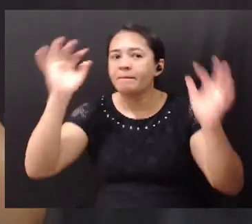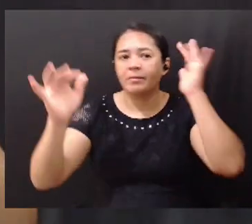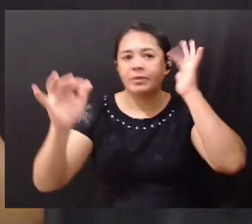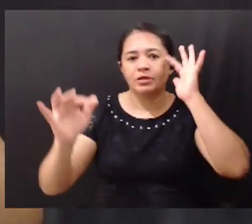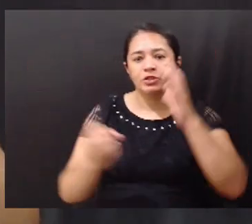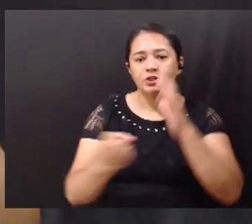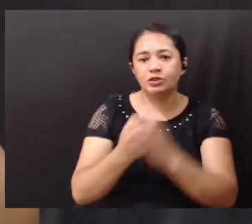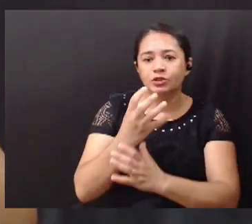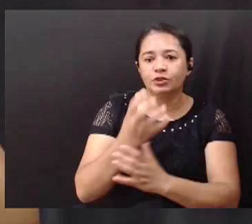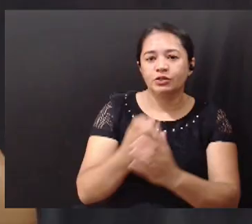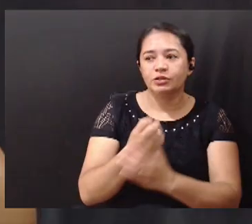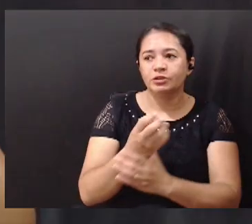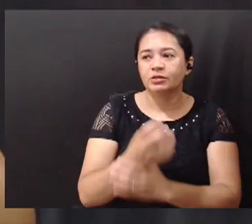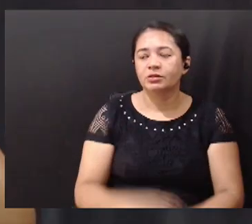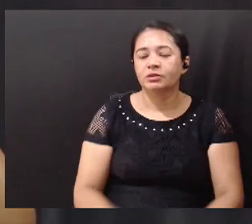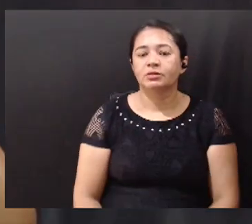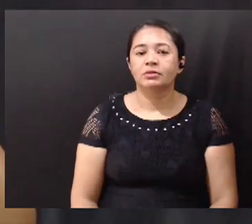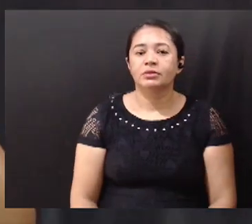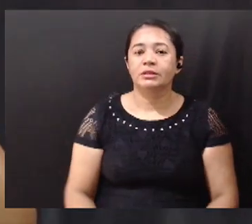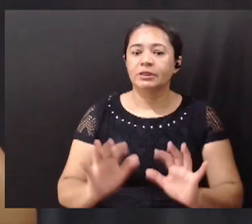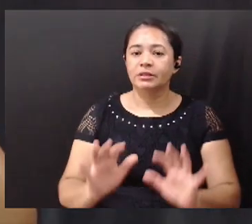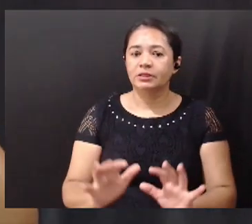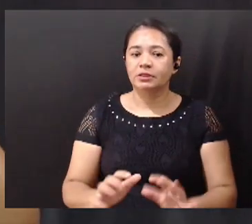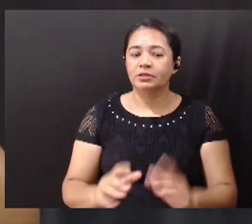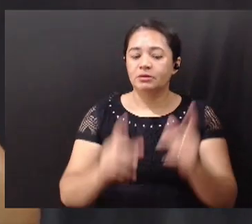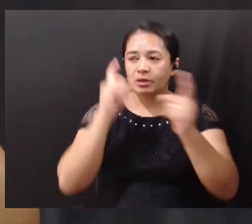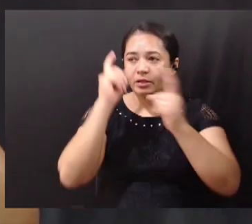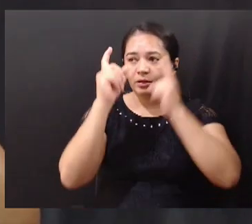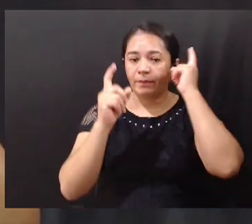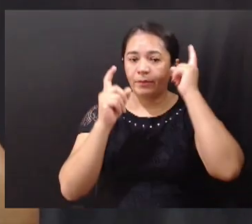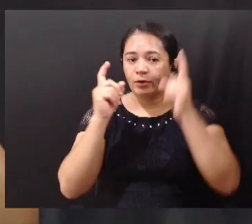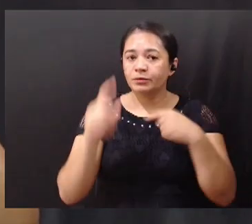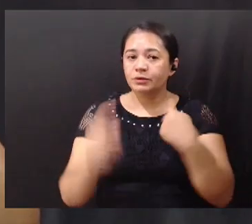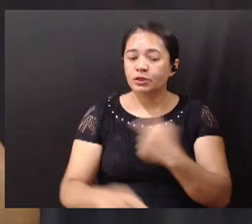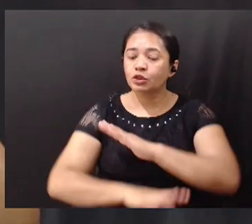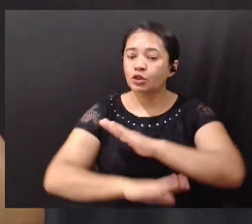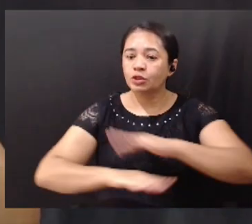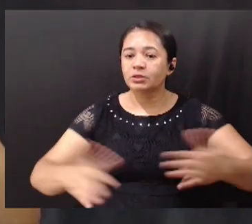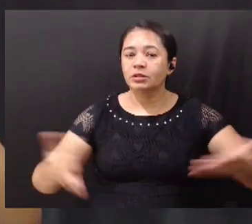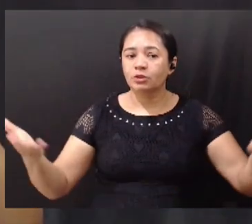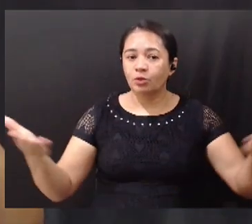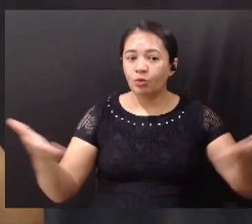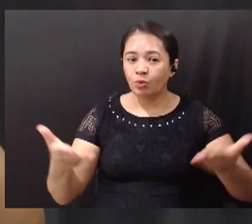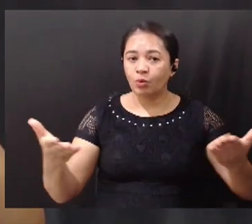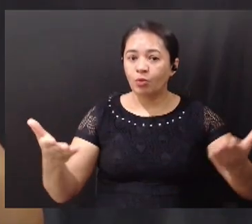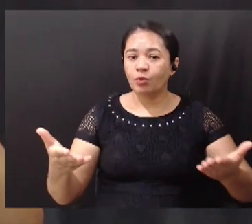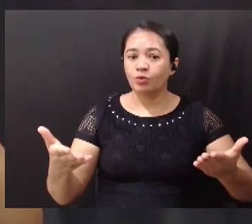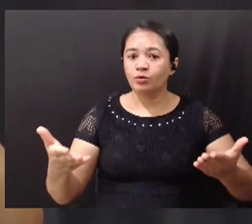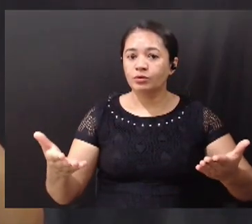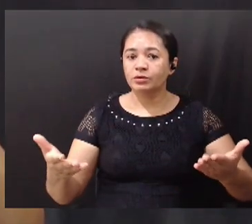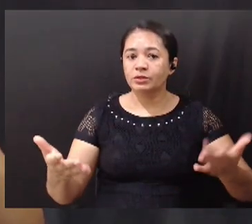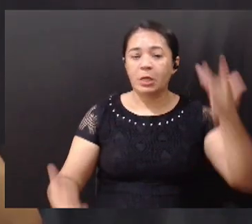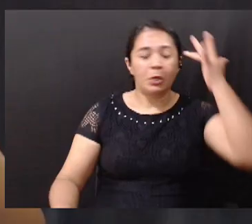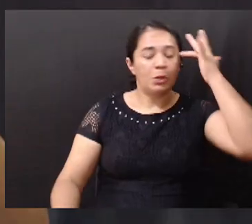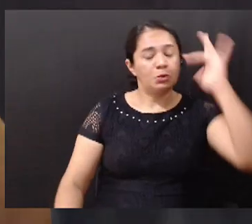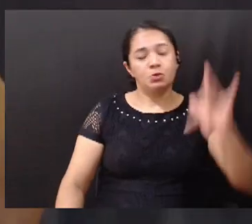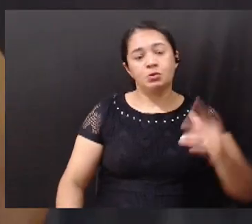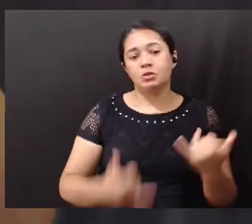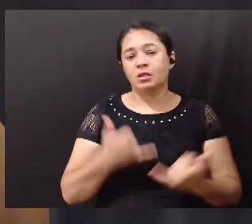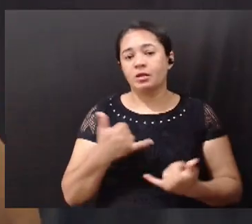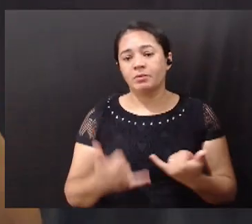isso é algo que é muito preocupante nas nossas crianças de hoje, esse não saber brincar, esse não saber